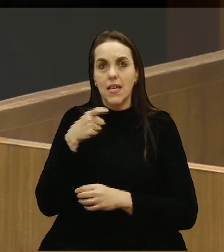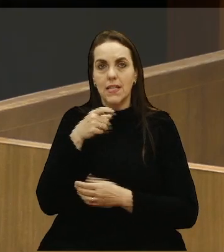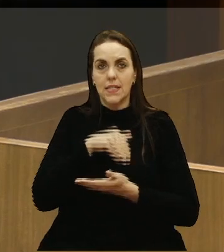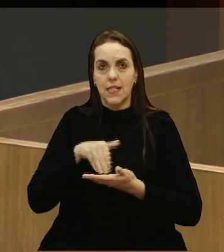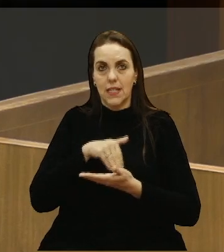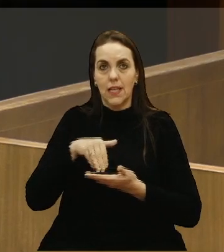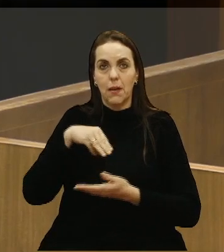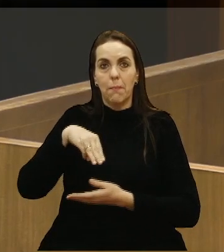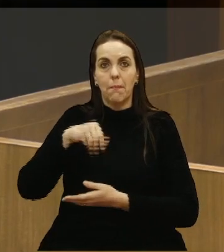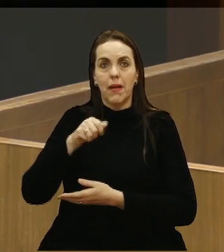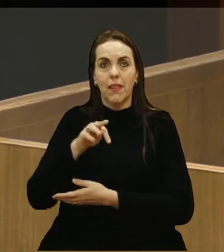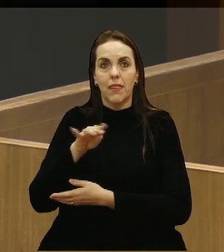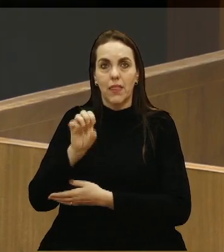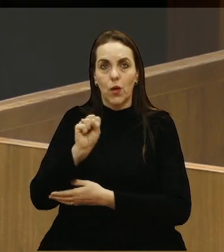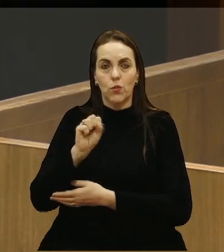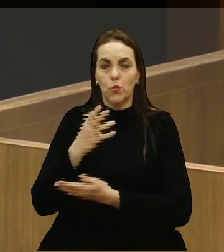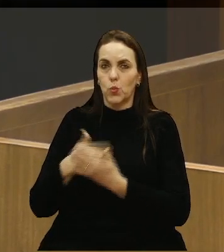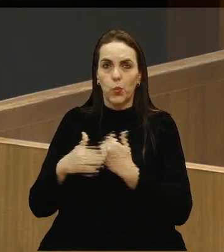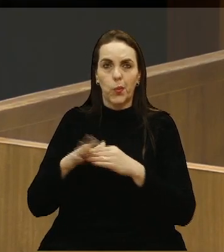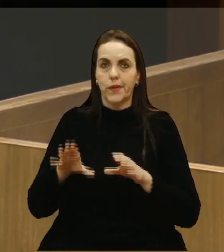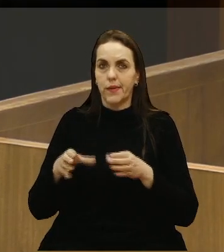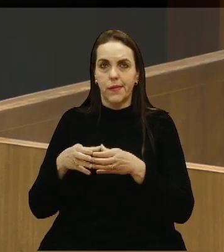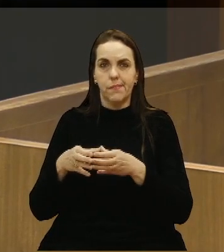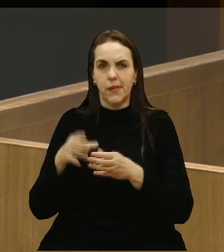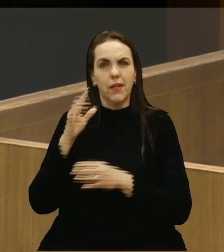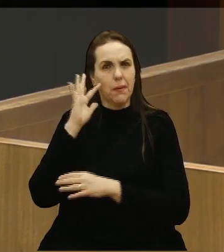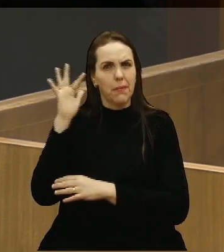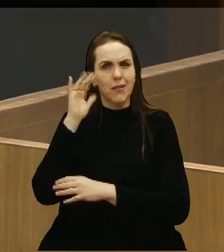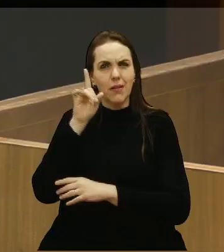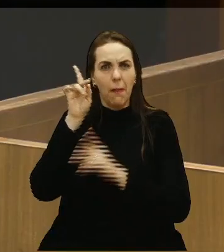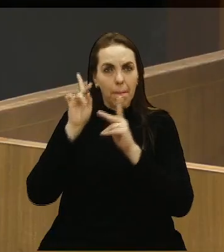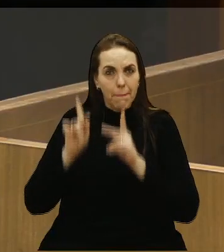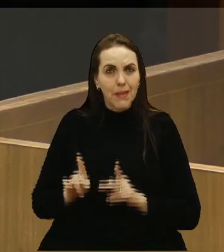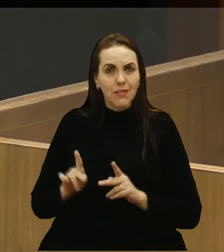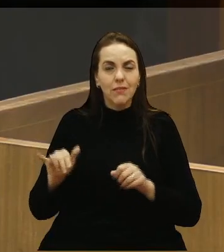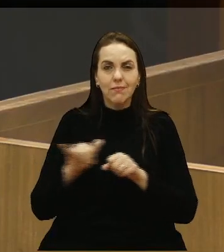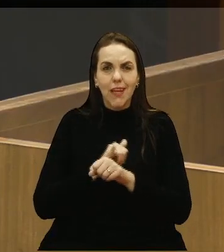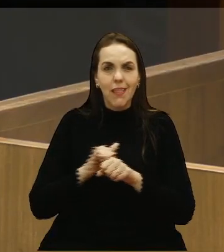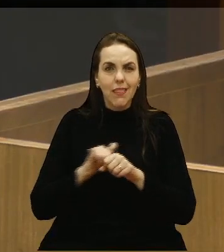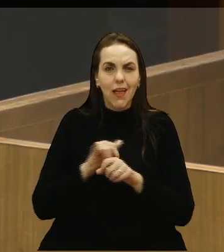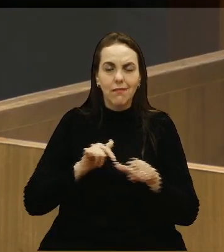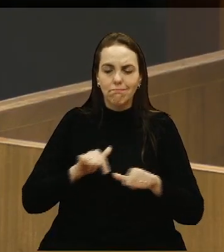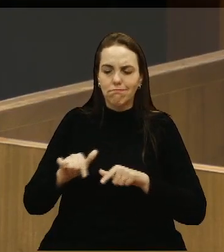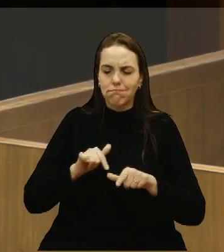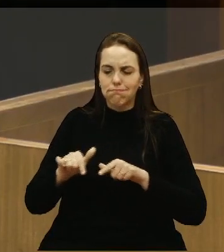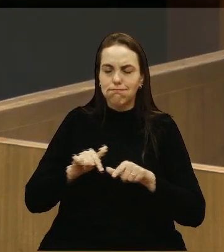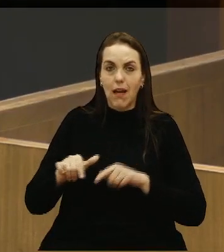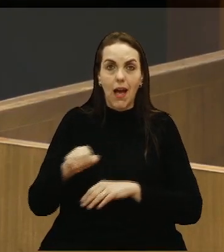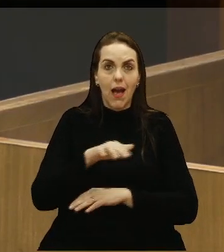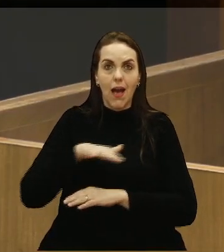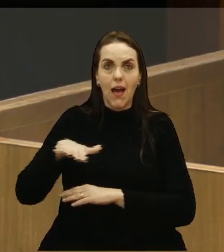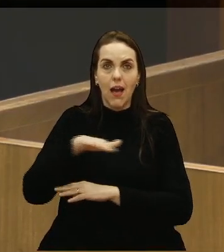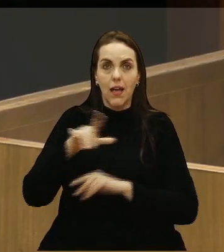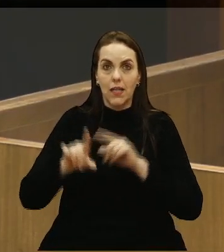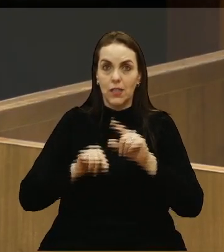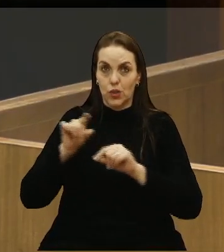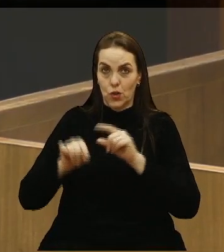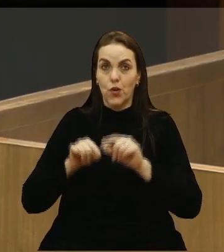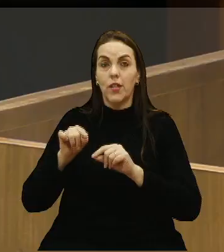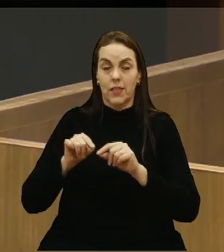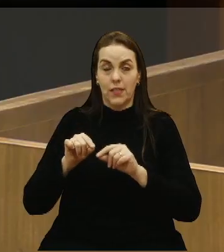Matheus com toda a sua equipe. Pensa numa pessoa que fez um trabalho estratégico e as áreas que foram escolhidas, vereadora Andressa